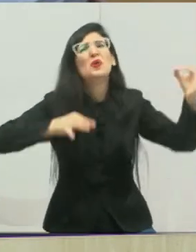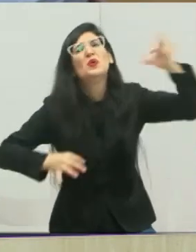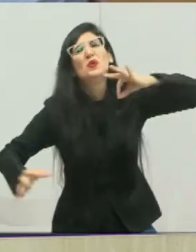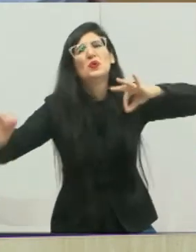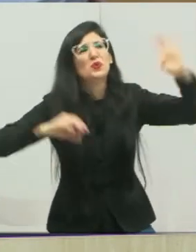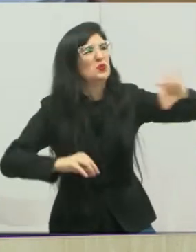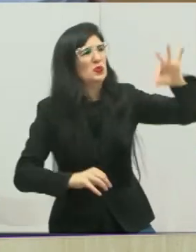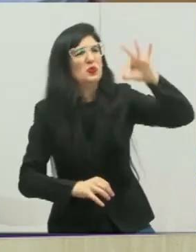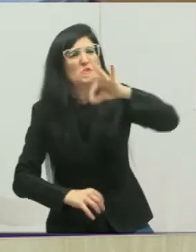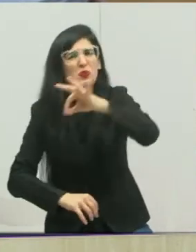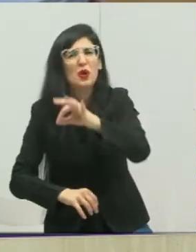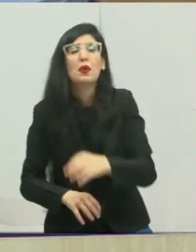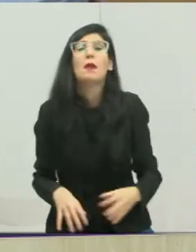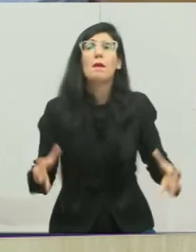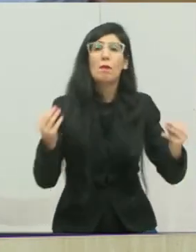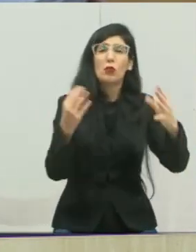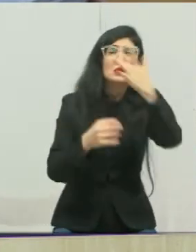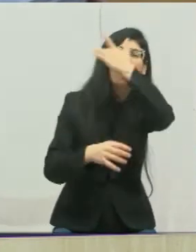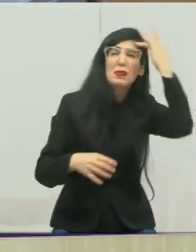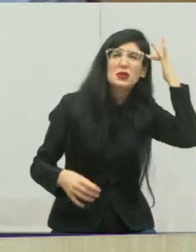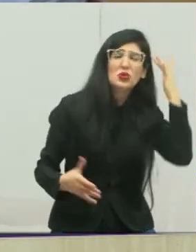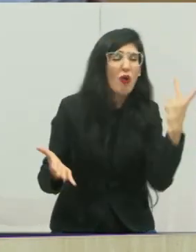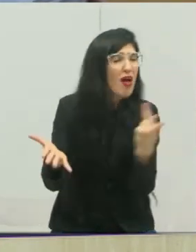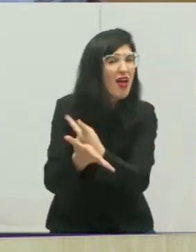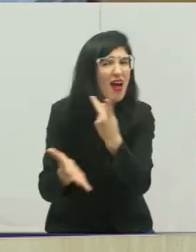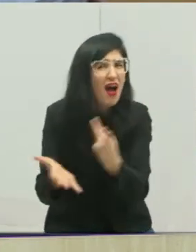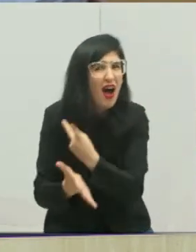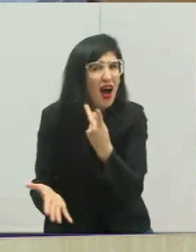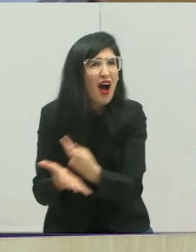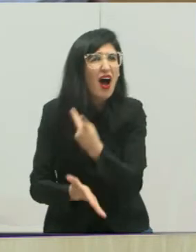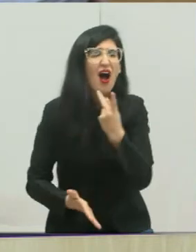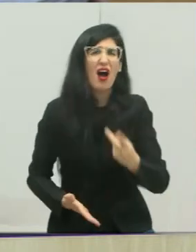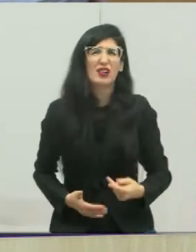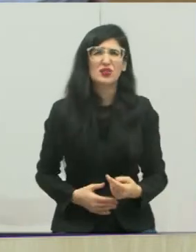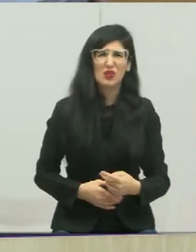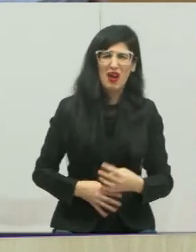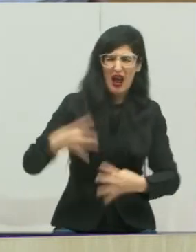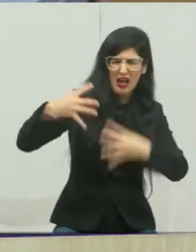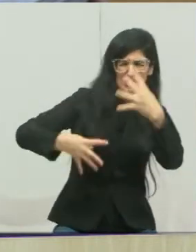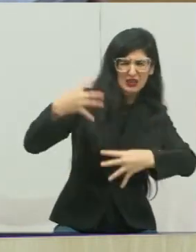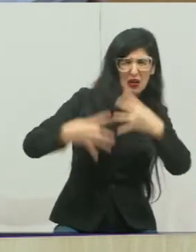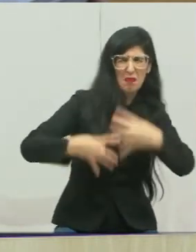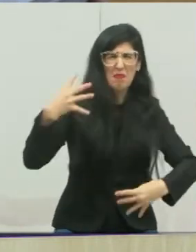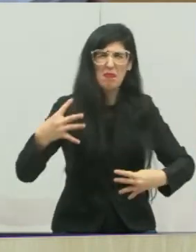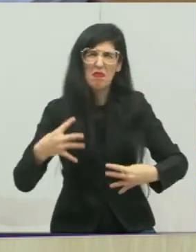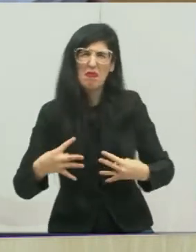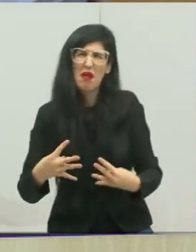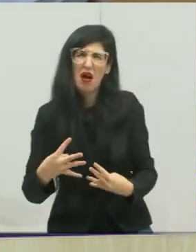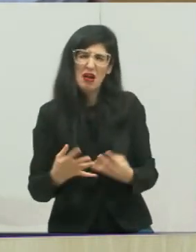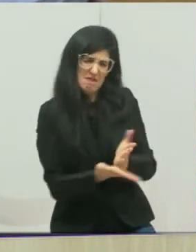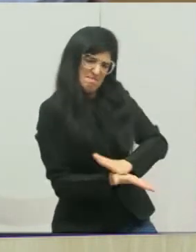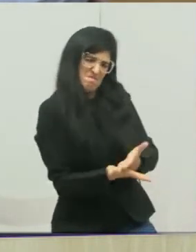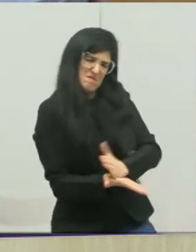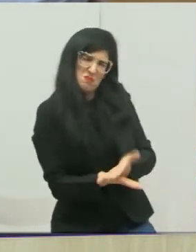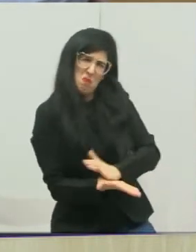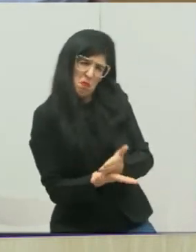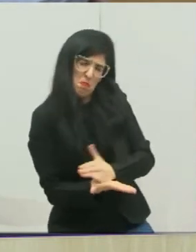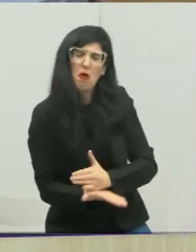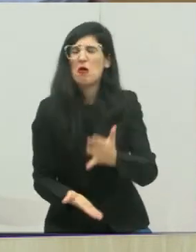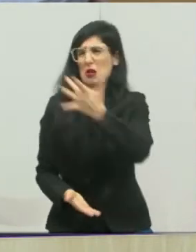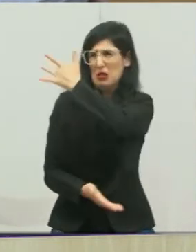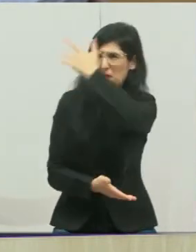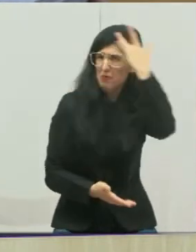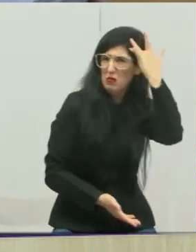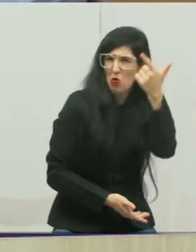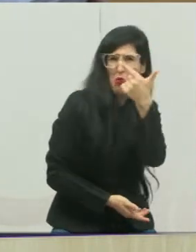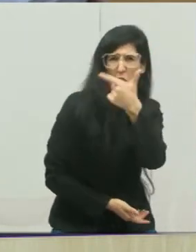pessoas desocupadas, infratores e ilícitos que perturbam o convívio dos moradores, transformando o repouso do lar em uma enorme luta pela